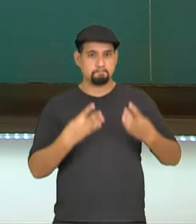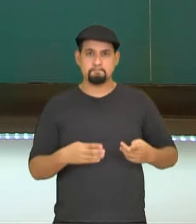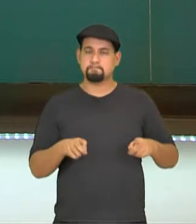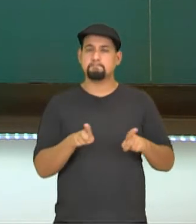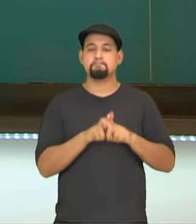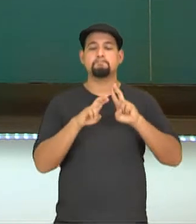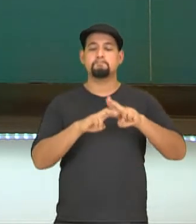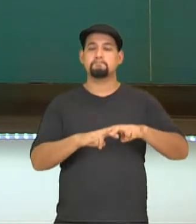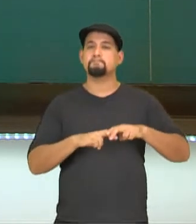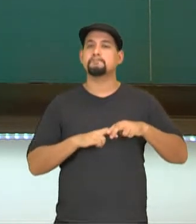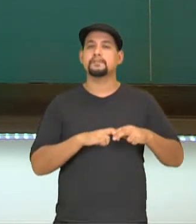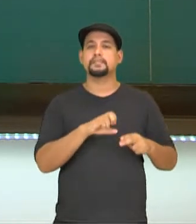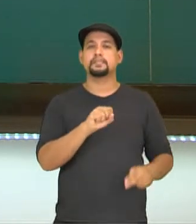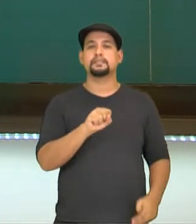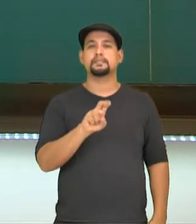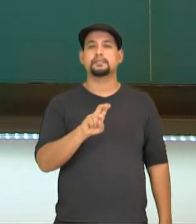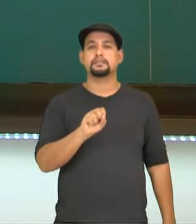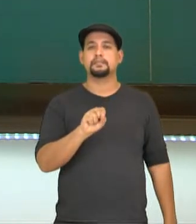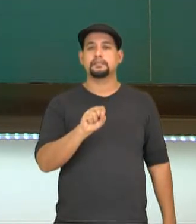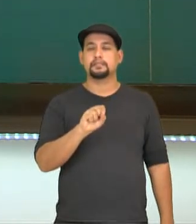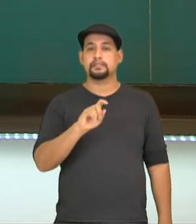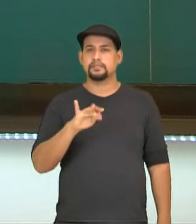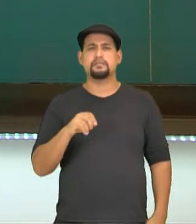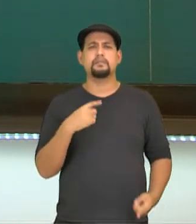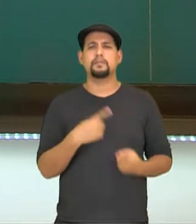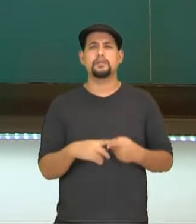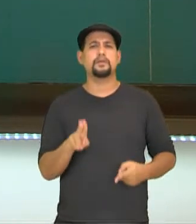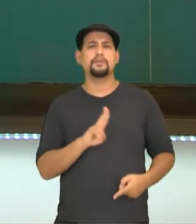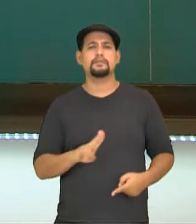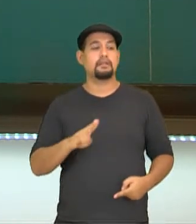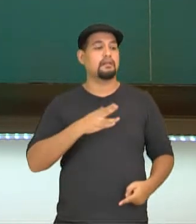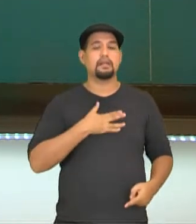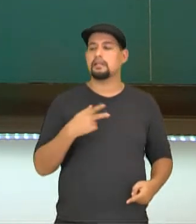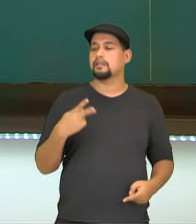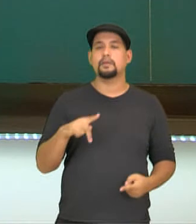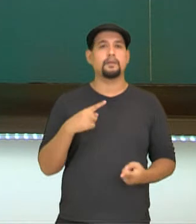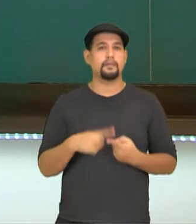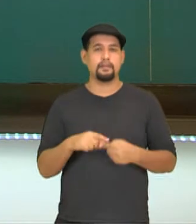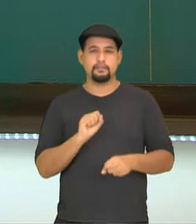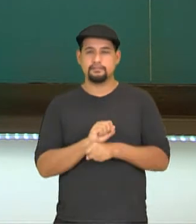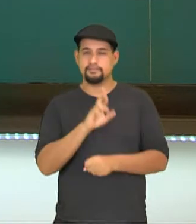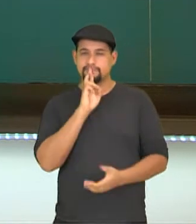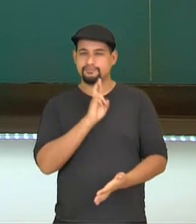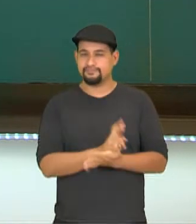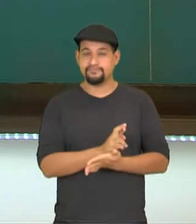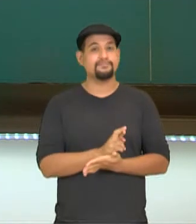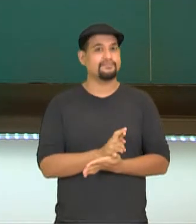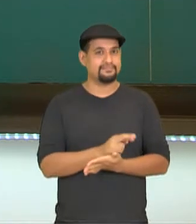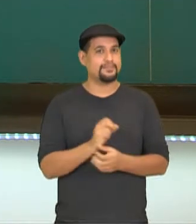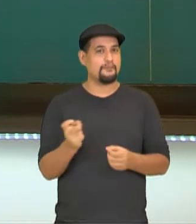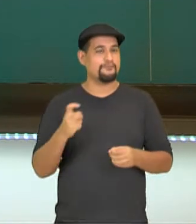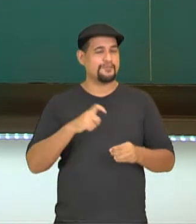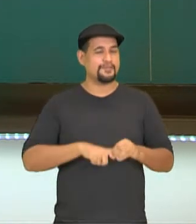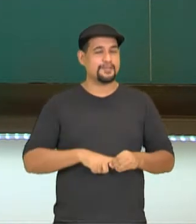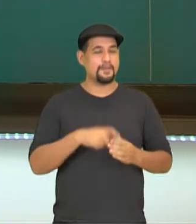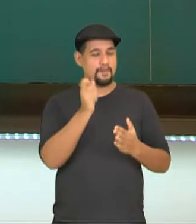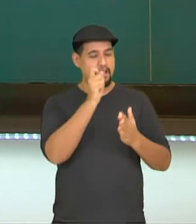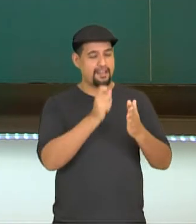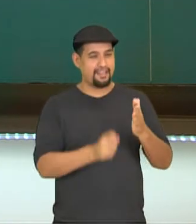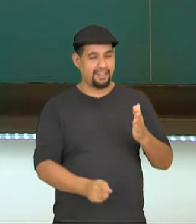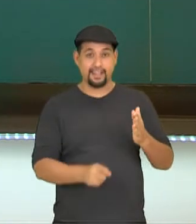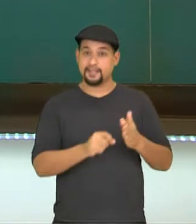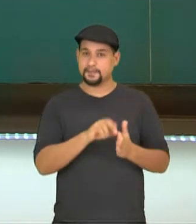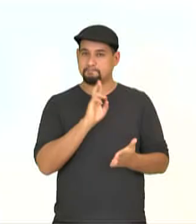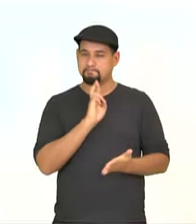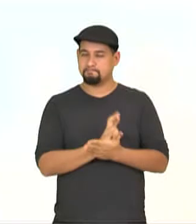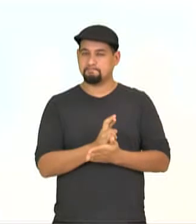com relação ao substantivo. Por que que foi utilizado mi e tu? Um tempo para você responder, já voltamos para conferir aí as